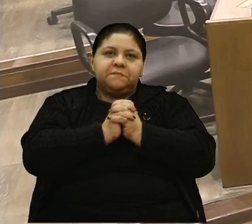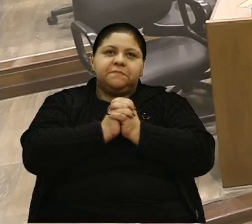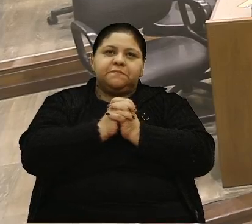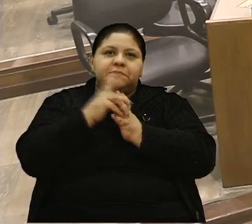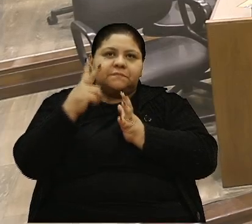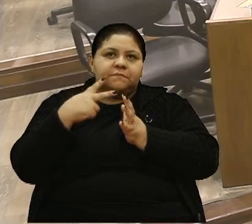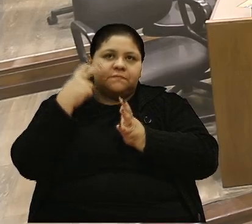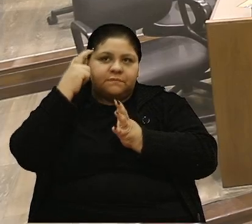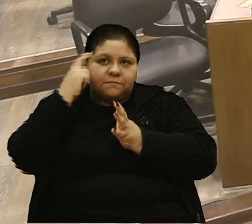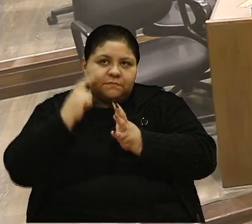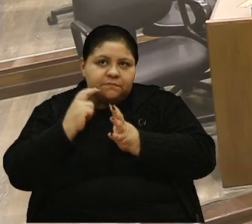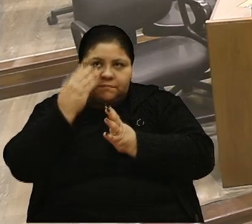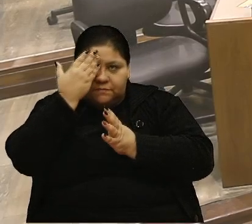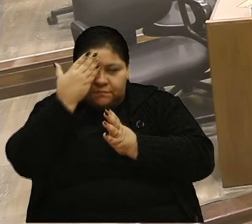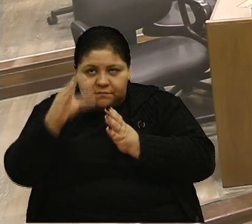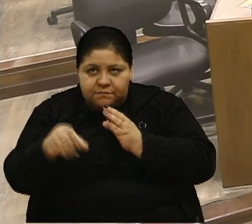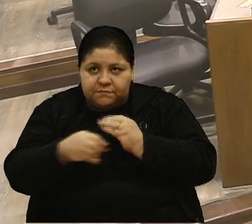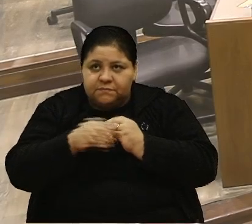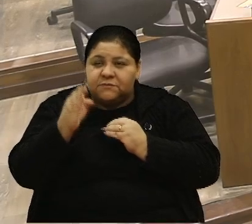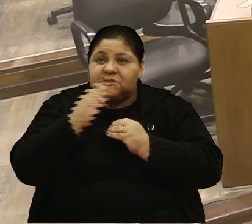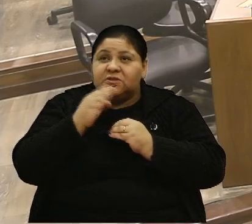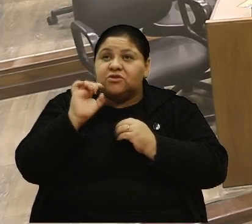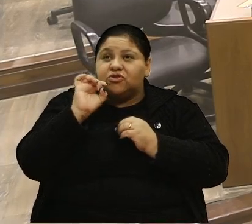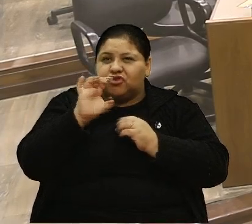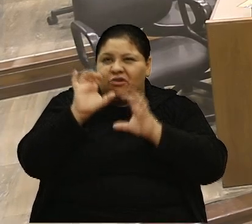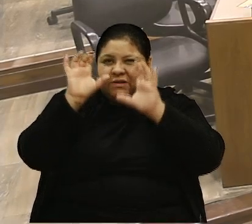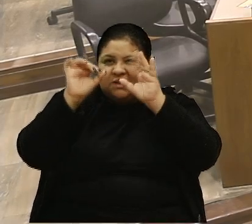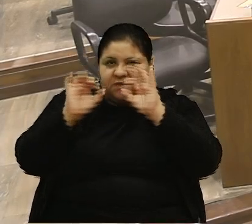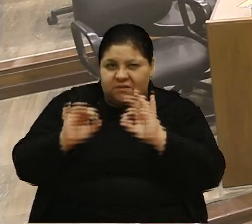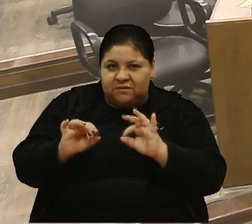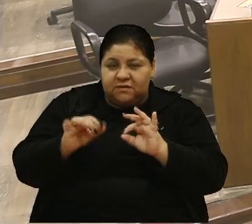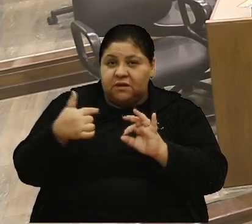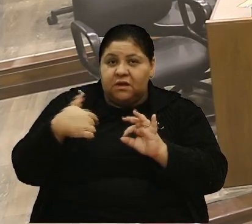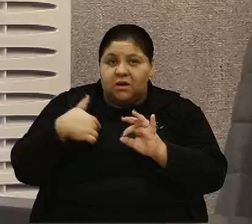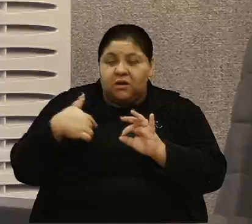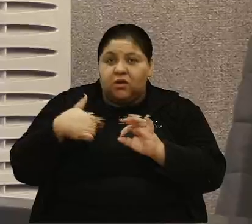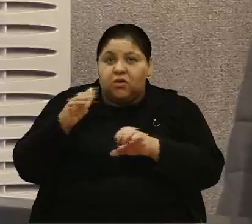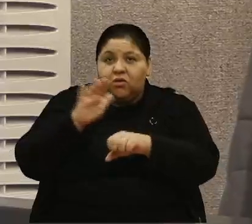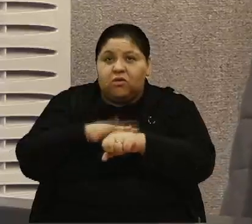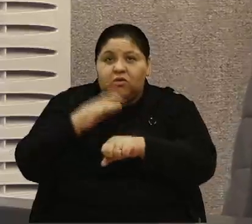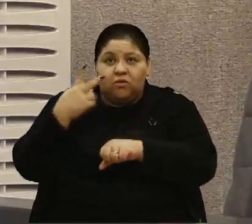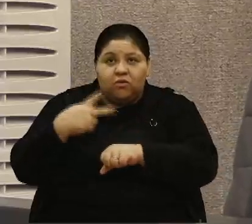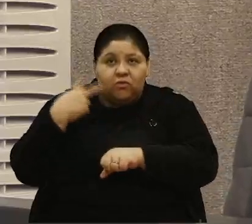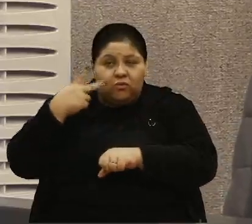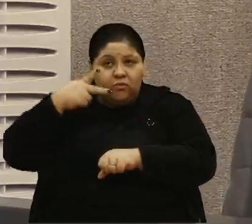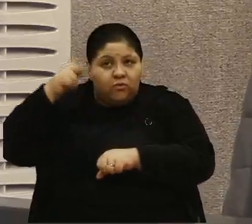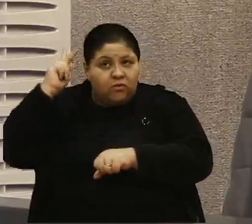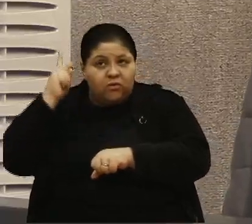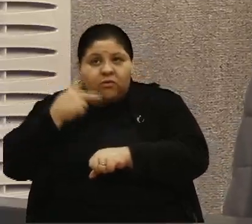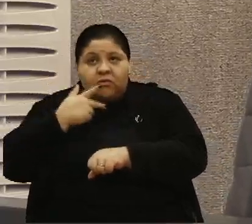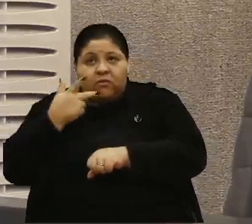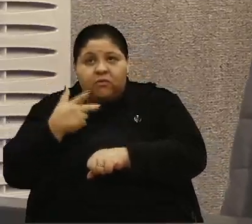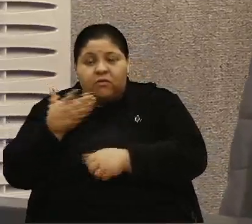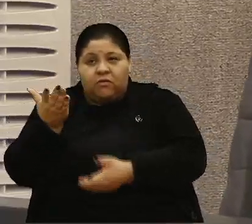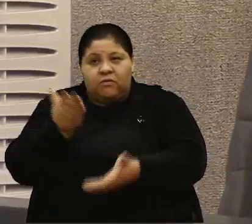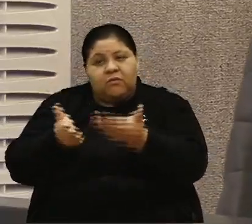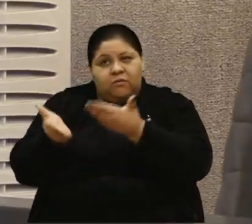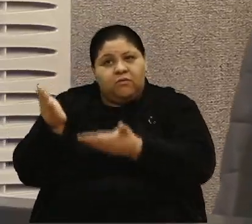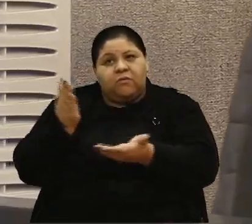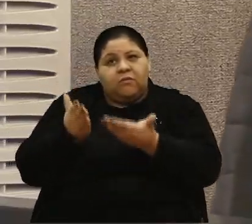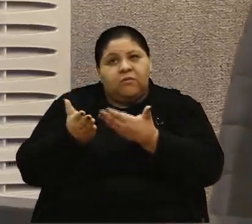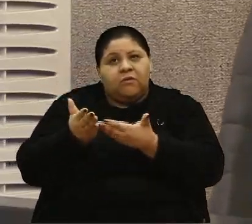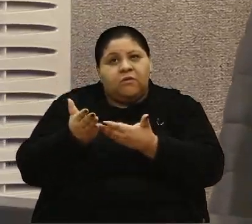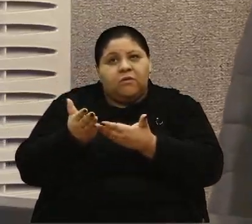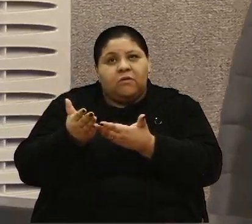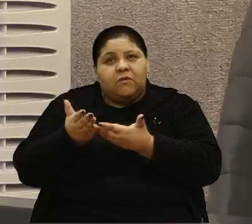Vereador Daniel, grato pela parte. Rapidamente, só quero pontuar uma coisa. Eu não estava aqui no momento que o vereador Iago estava no seu grande expediente, estava atendendo aqui